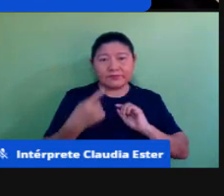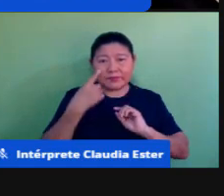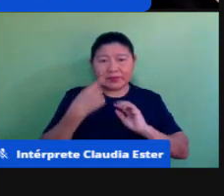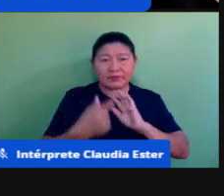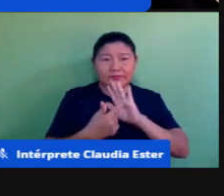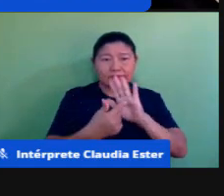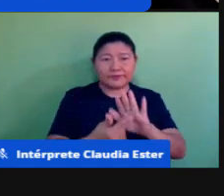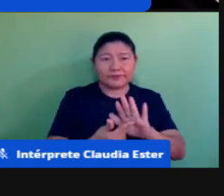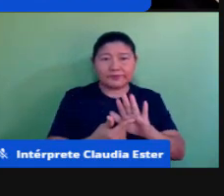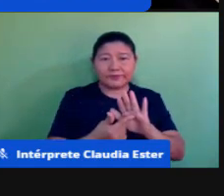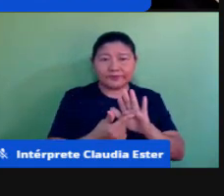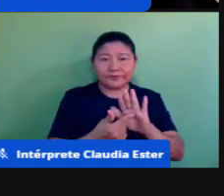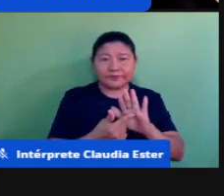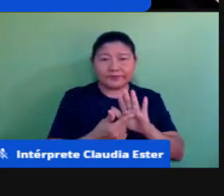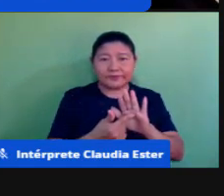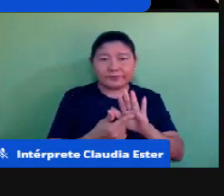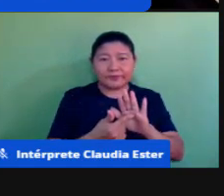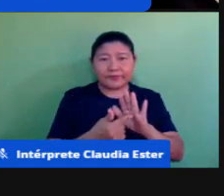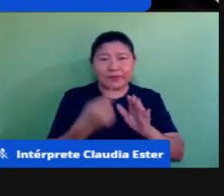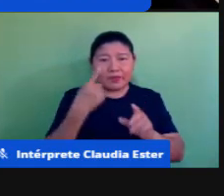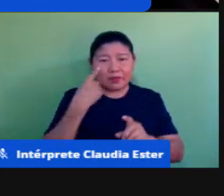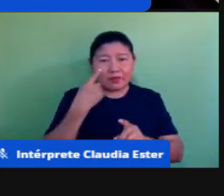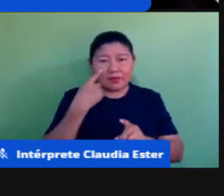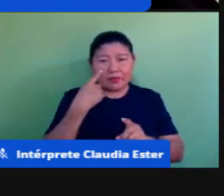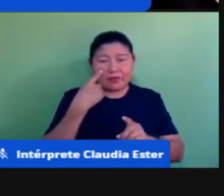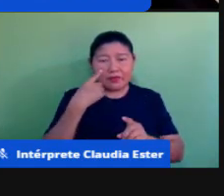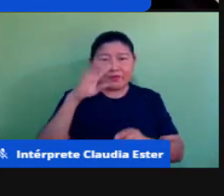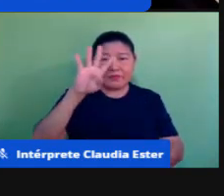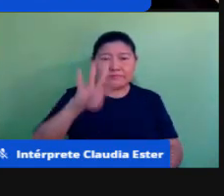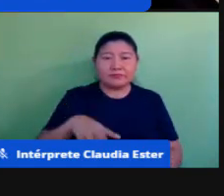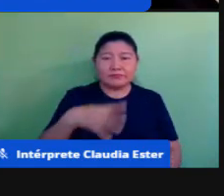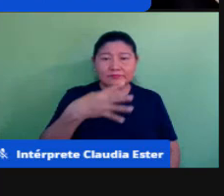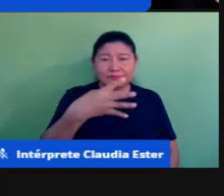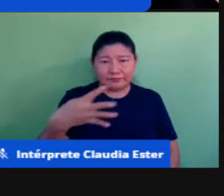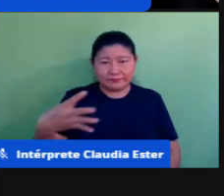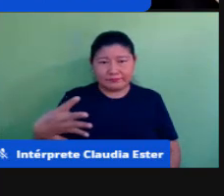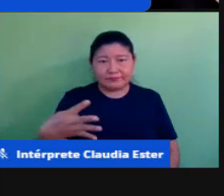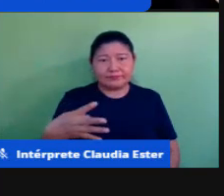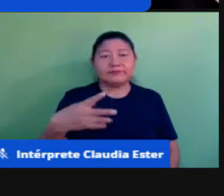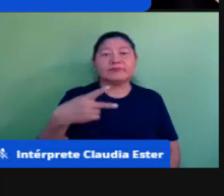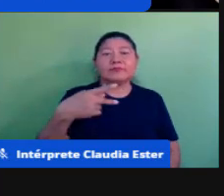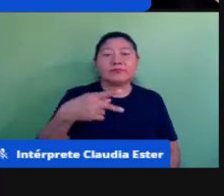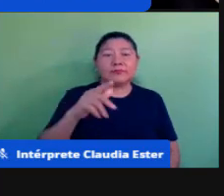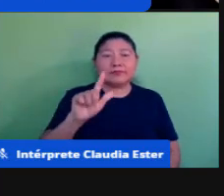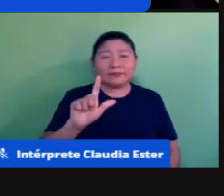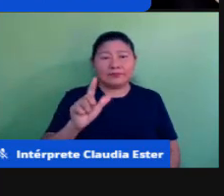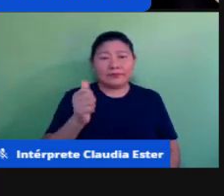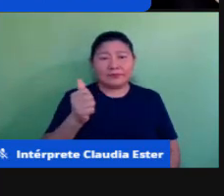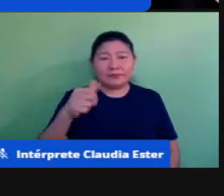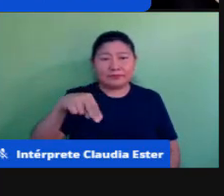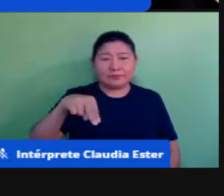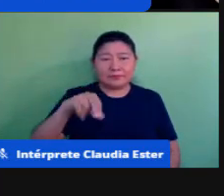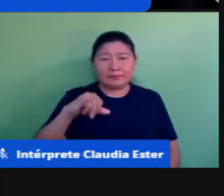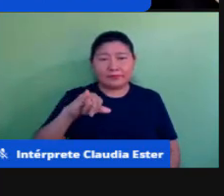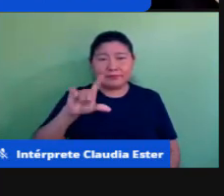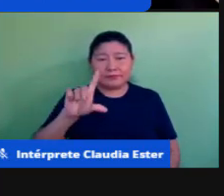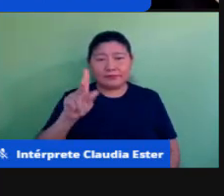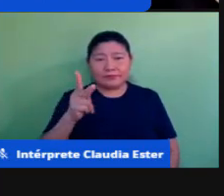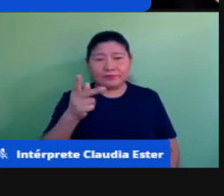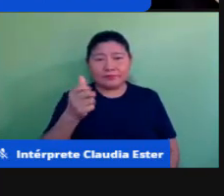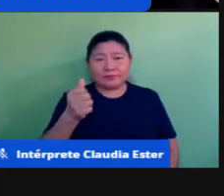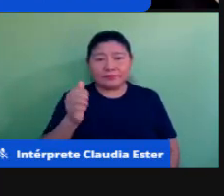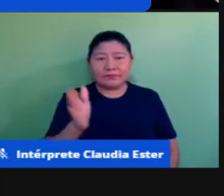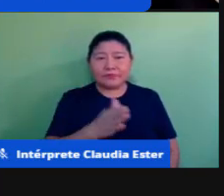ó. Essa daqui. Vendo aqui, bem pertinho? Planilha de acompanhamento